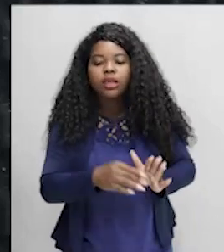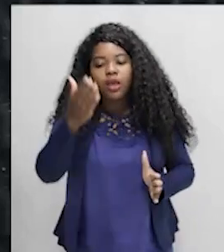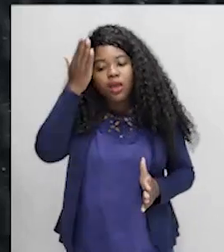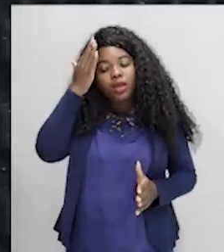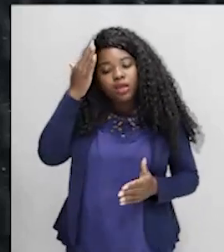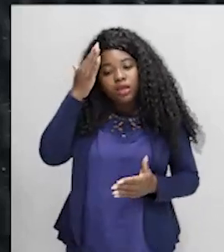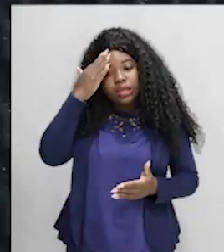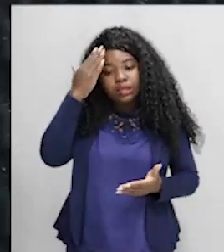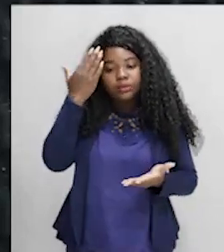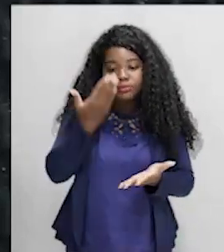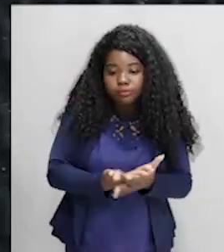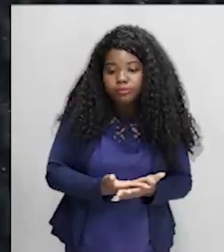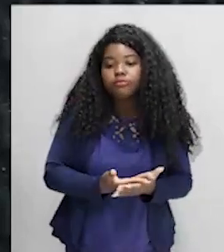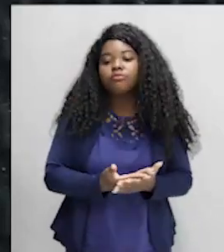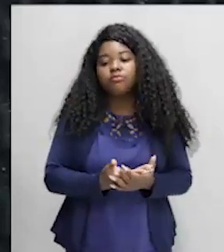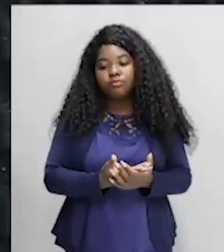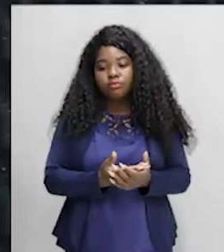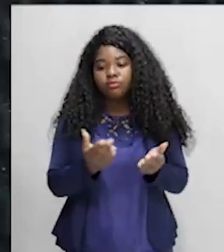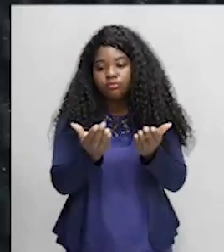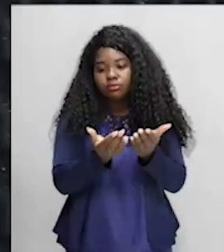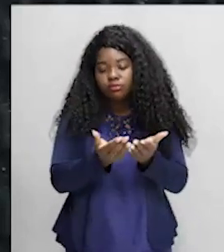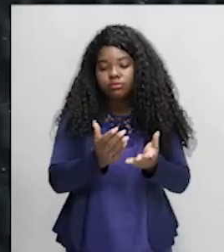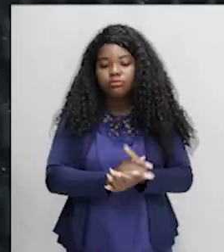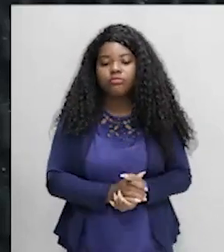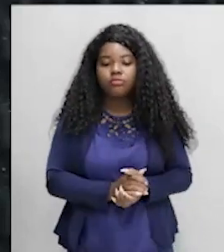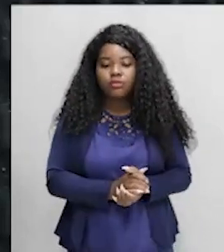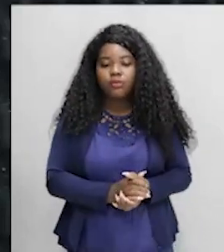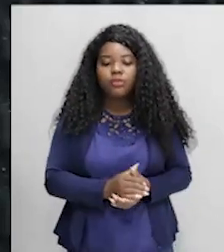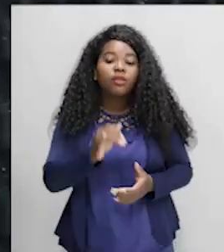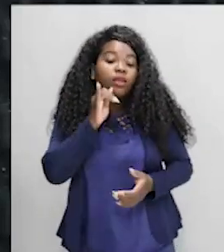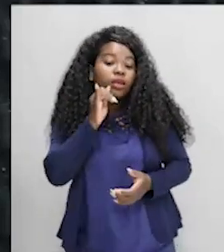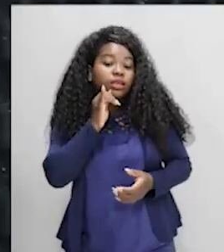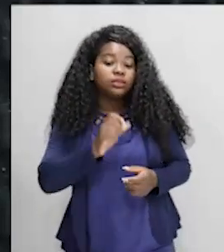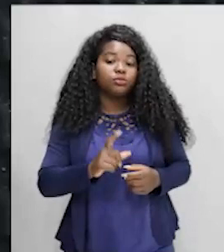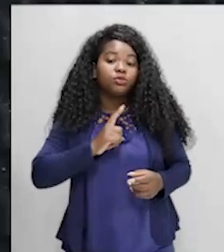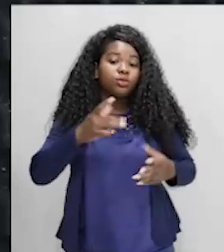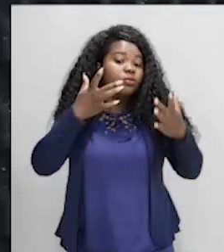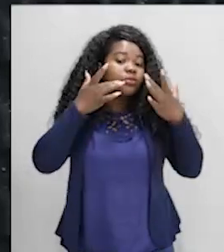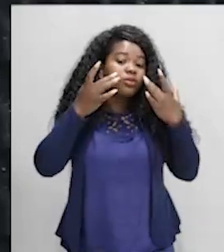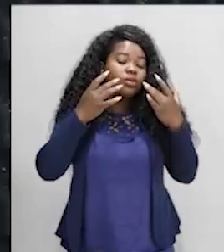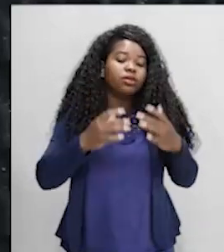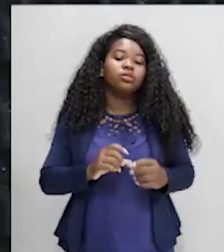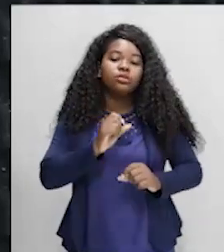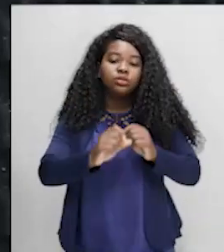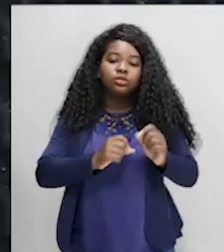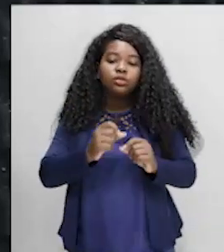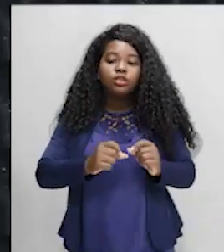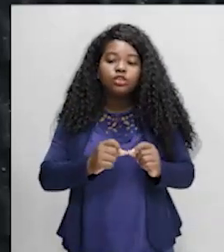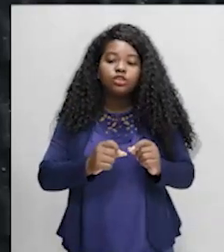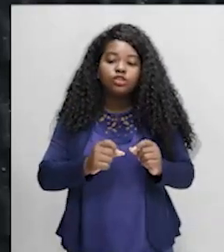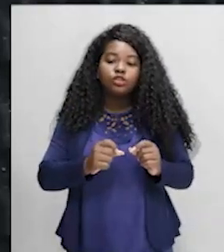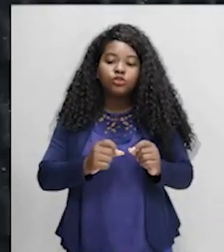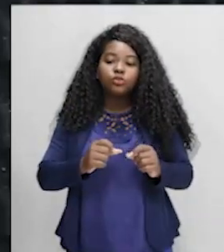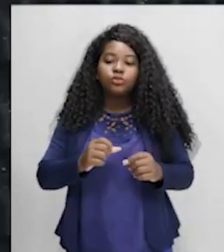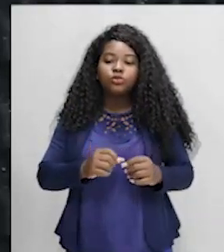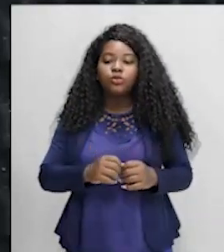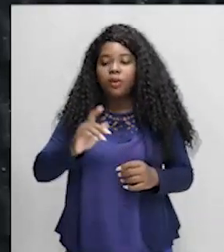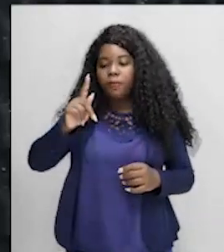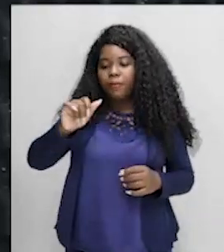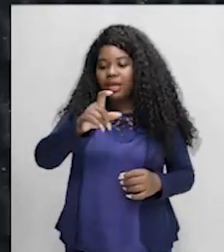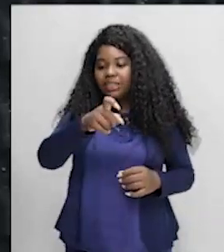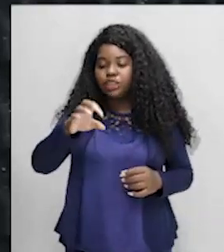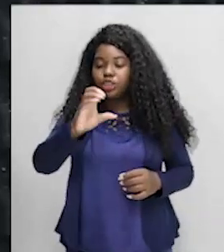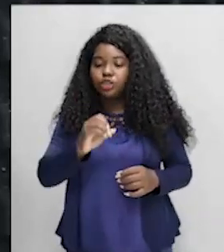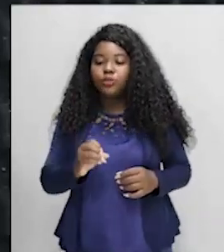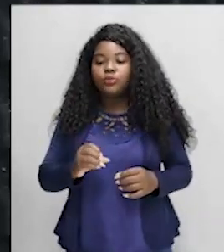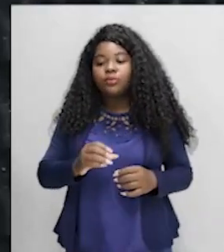cristianismo. Ou seja, isso que você tem, por exemplo, uma Paixão de Cristo, atualmente, é muito mais antiga do que você possa imaginar. Data de